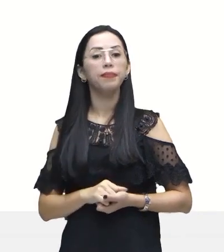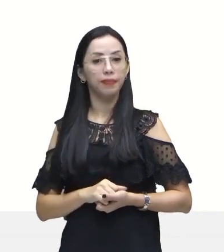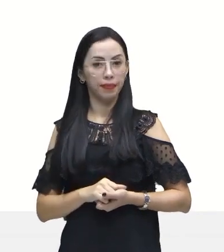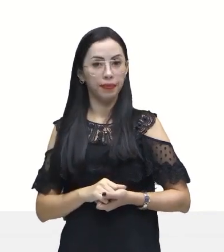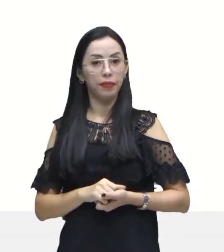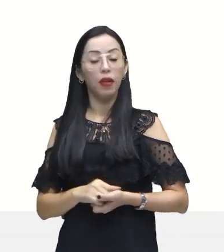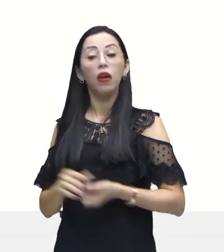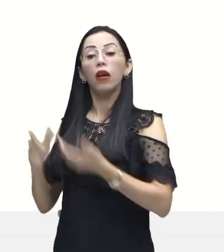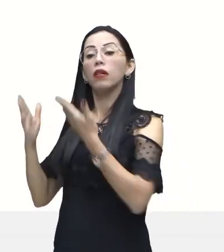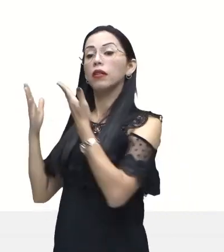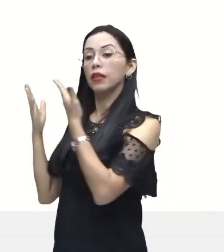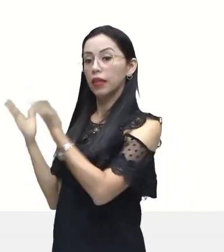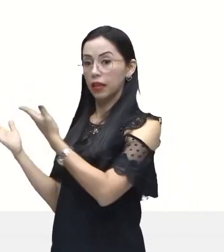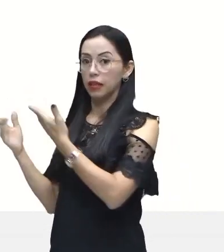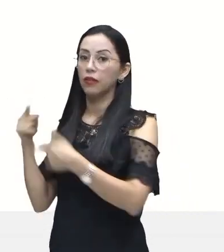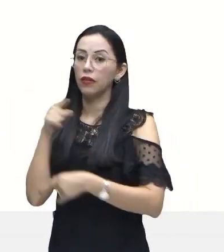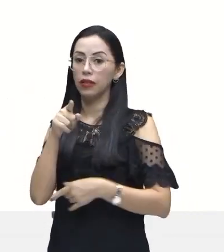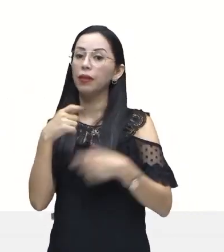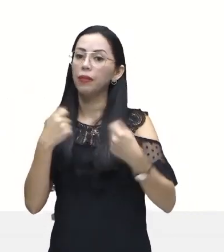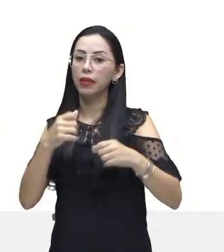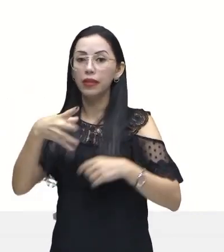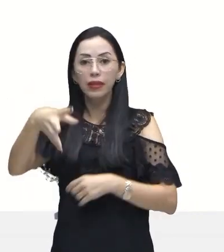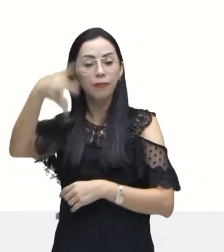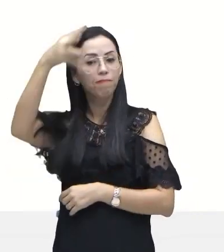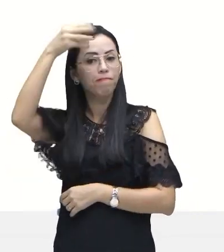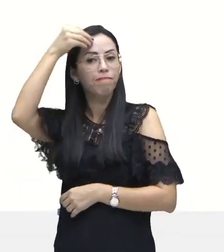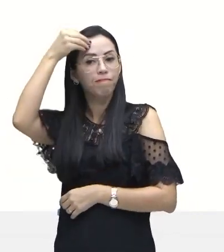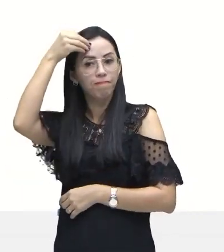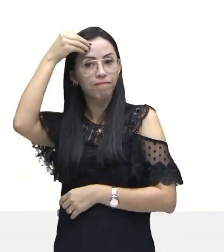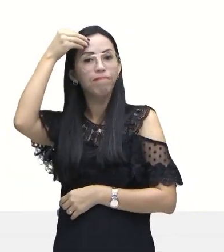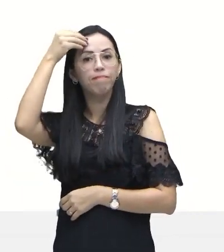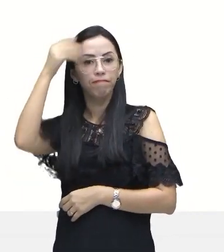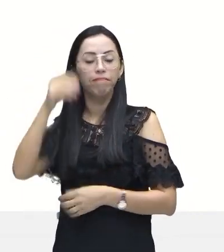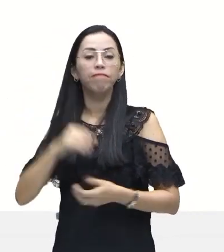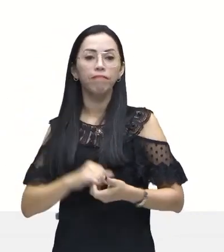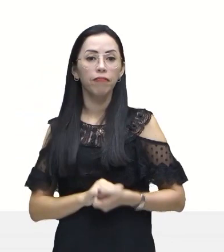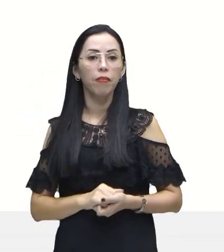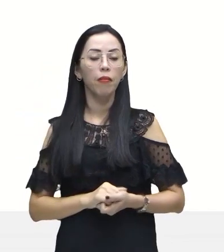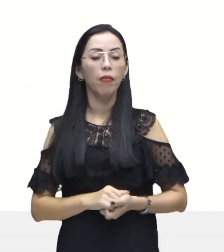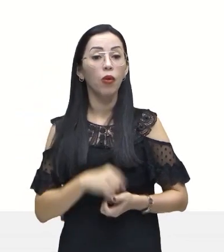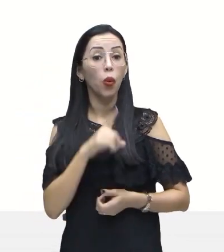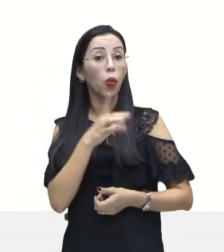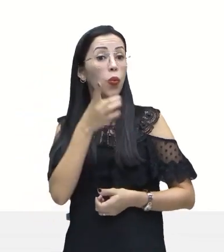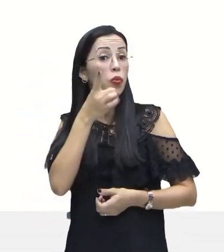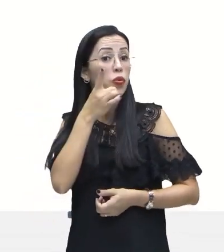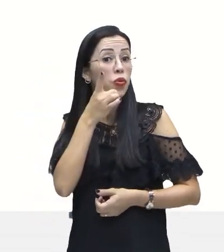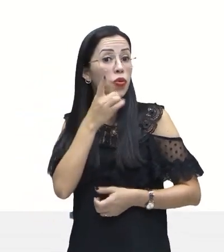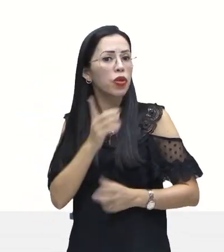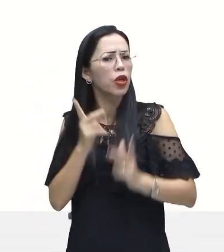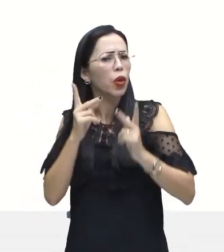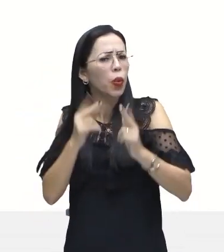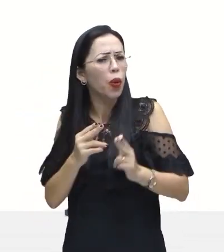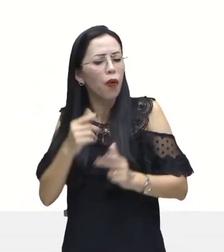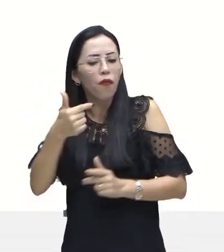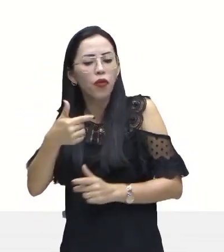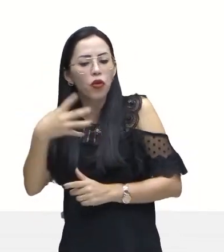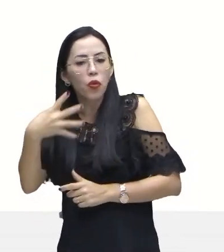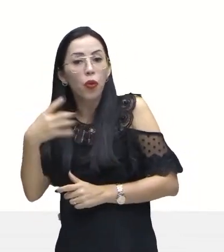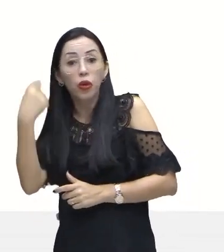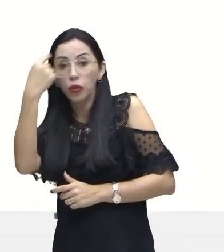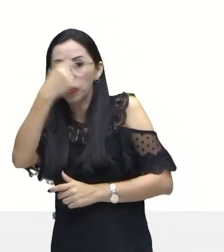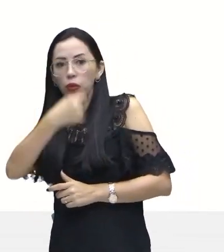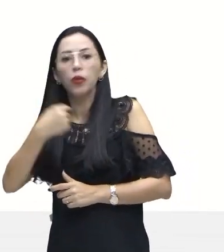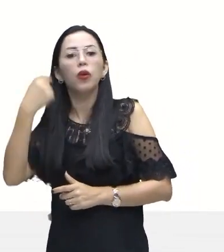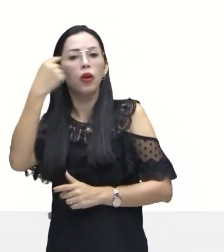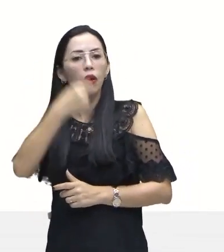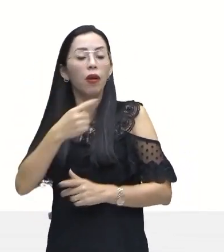você tem que ter em mente. Um dia tem o equivalente a 24 horas. E nós queremos saber